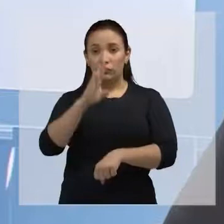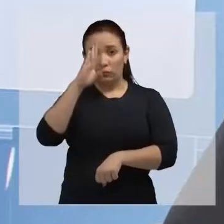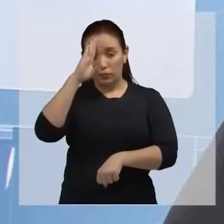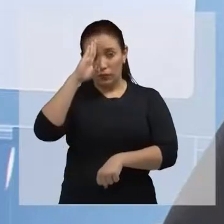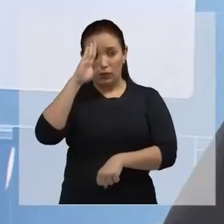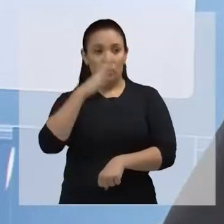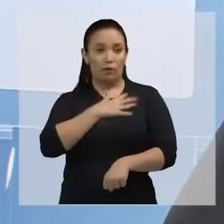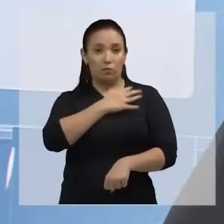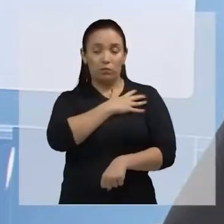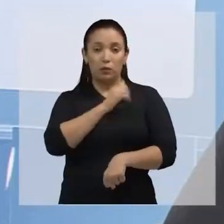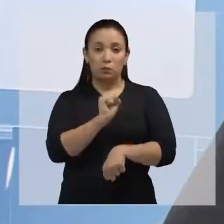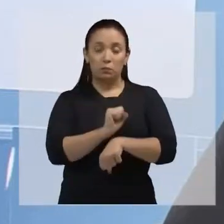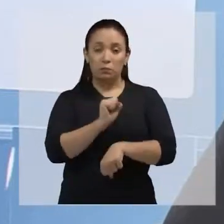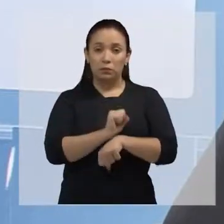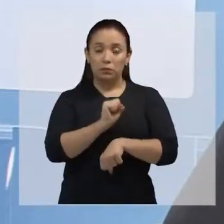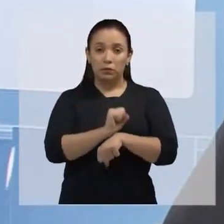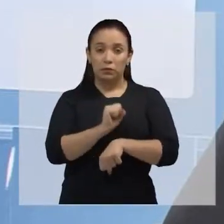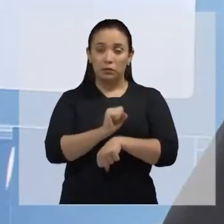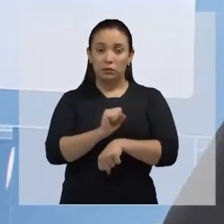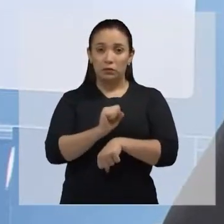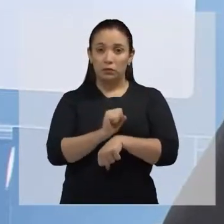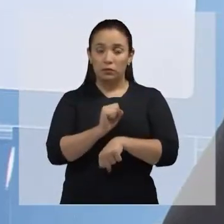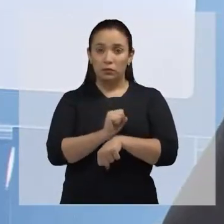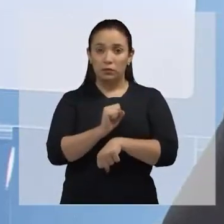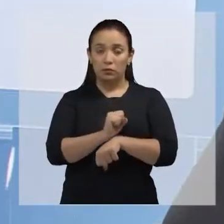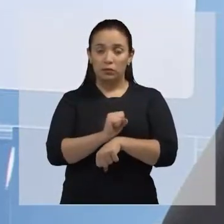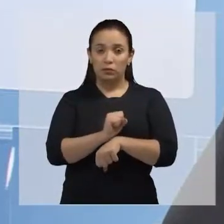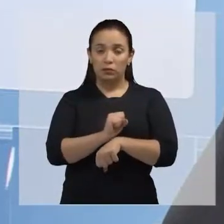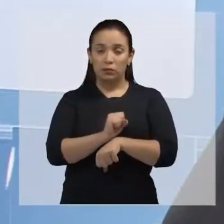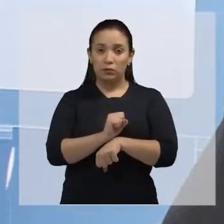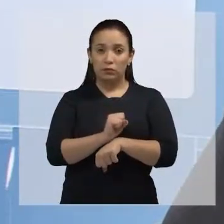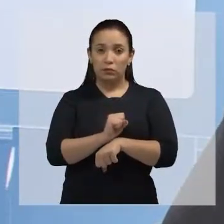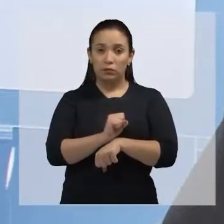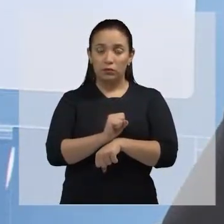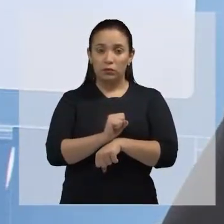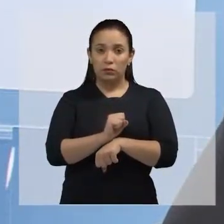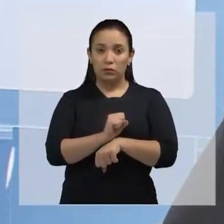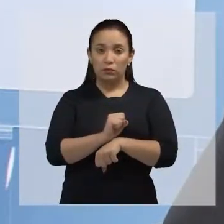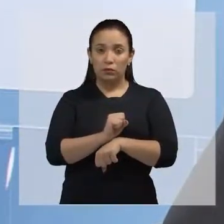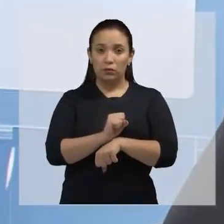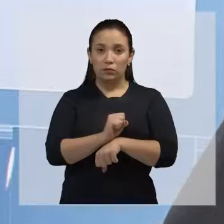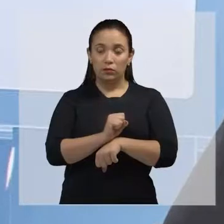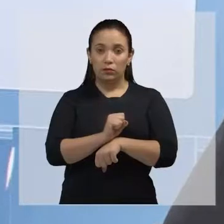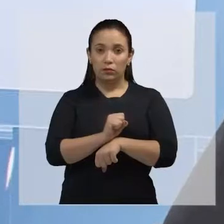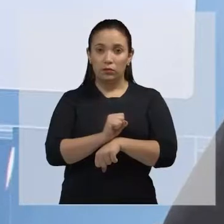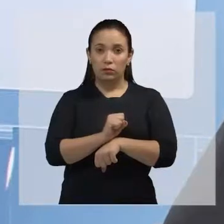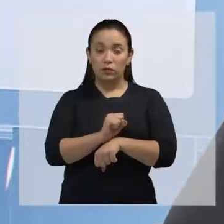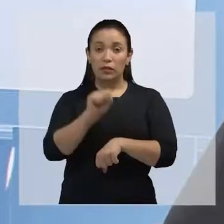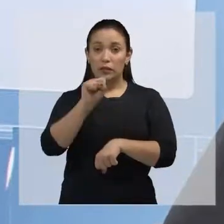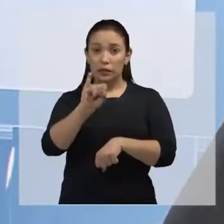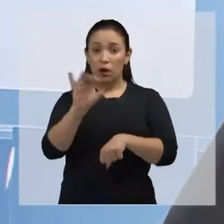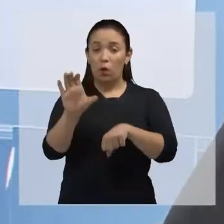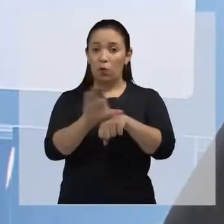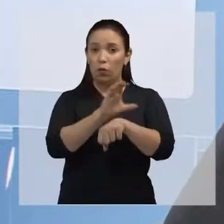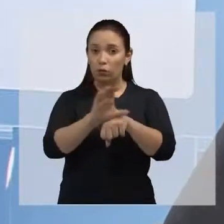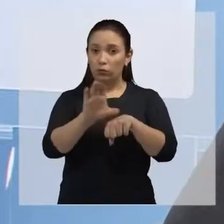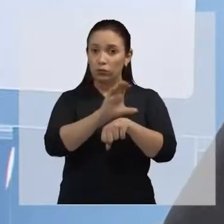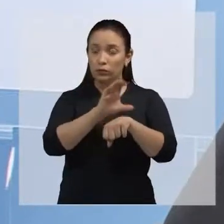para que a nossa Constituição fosse